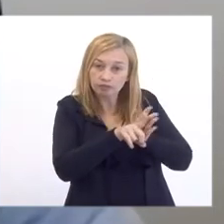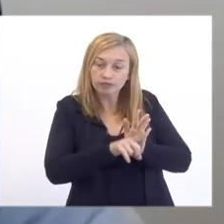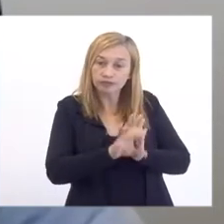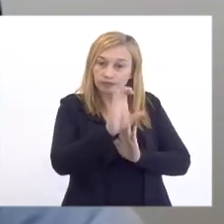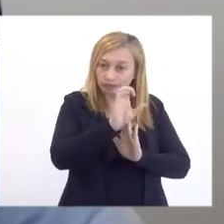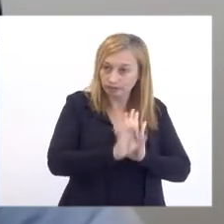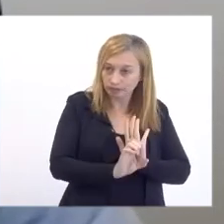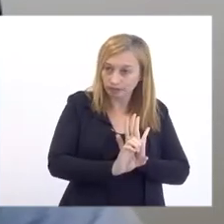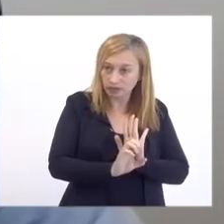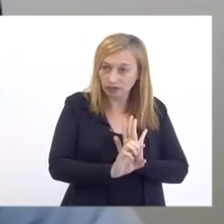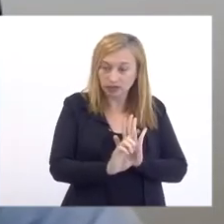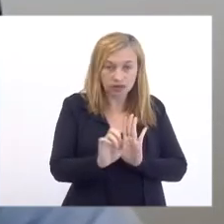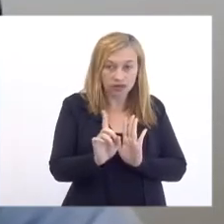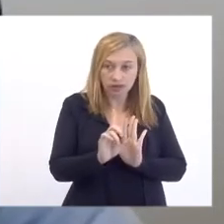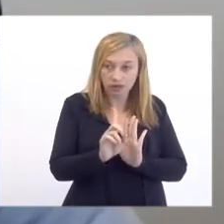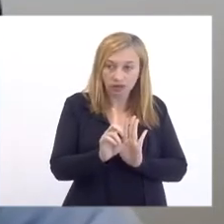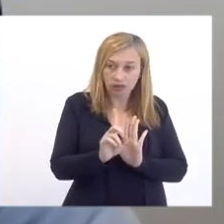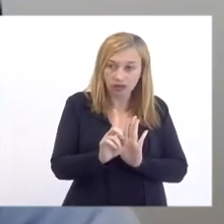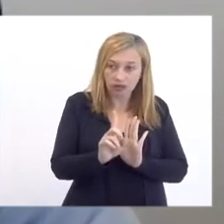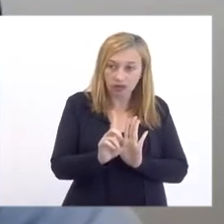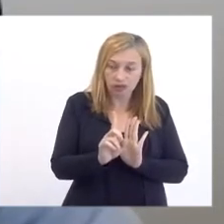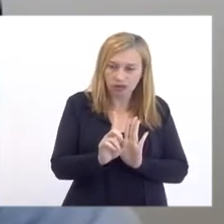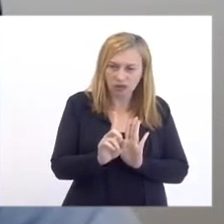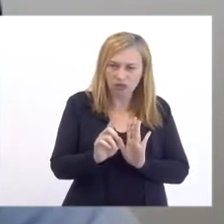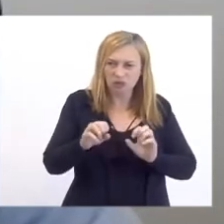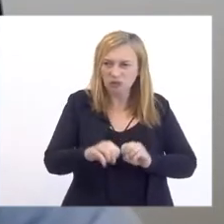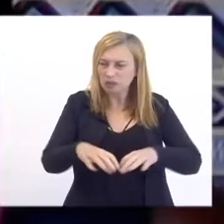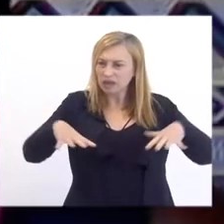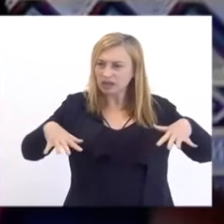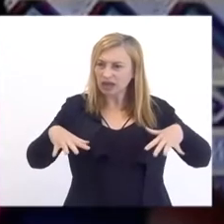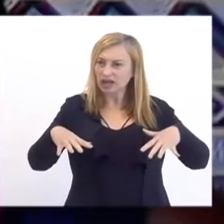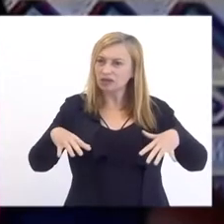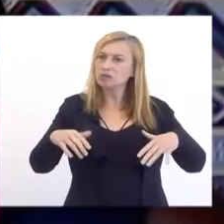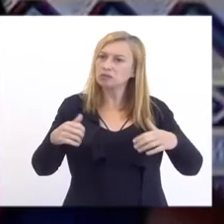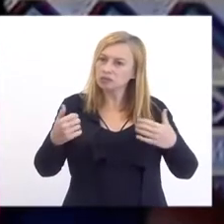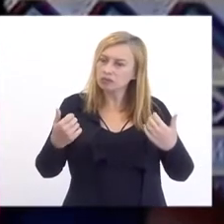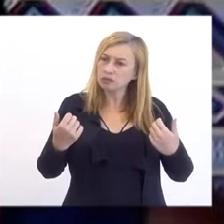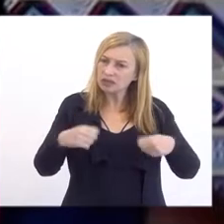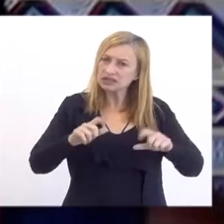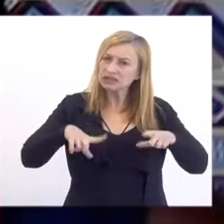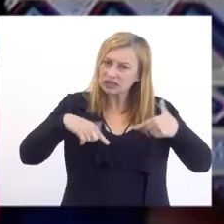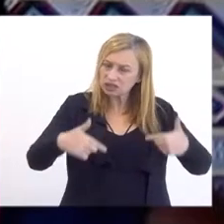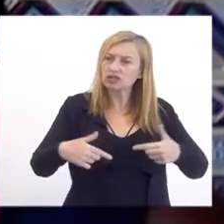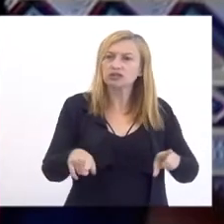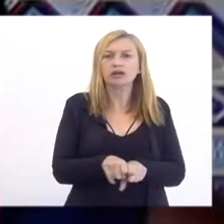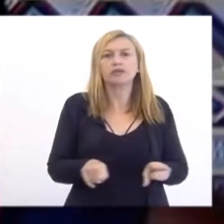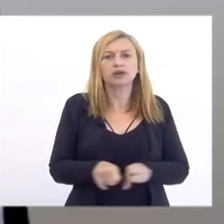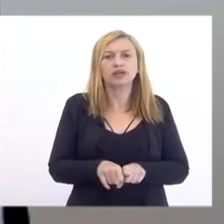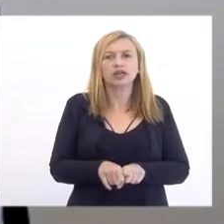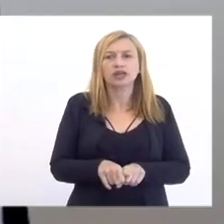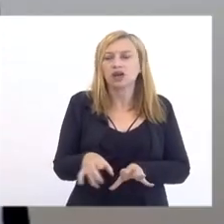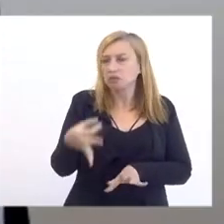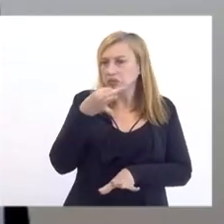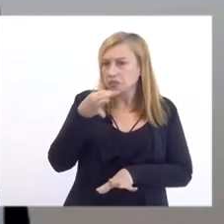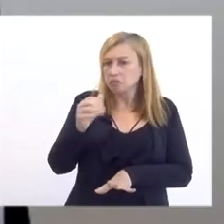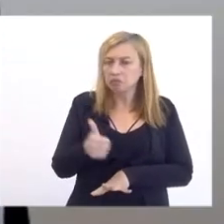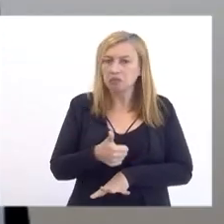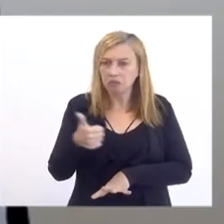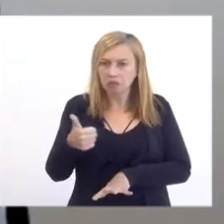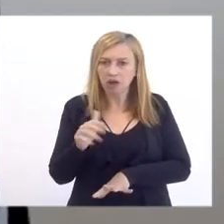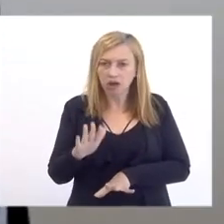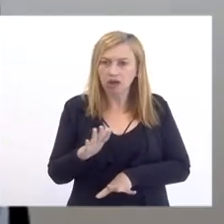emendas não inviabiliza que o plenário se manifeste. Imagina. De maneira nenhuma. Né? Então, assim, o argumento tem que ser melhor. Assim, nós